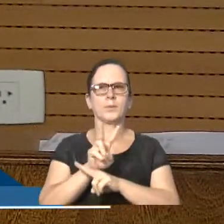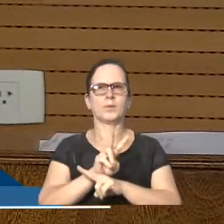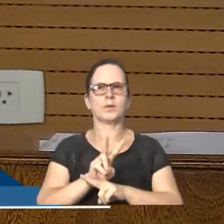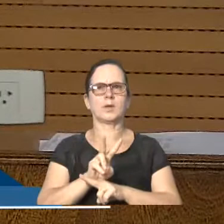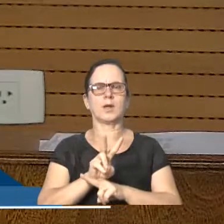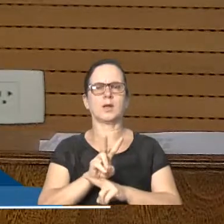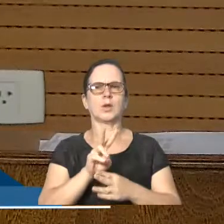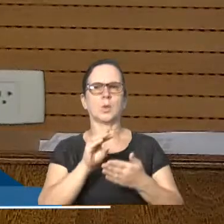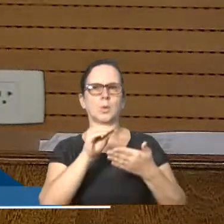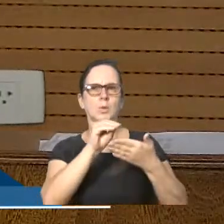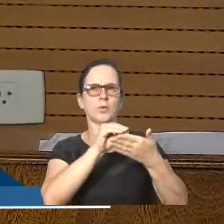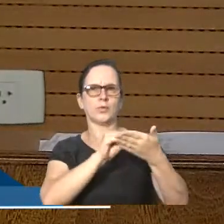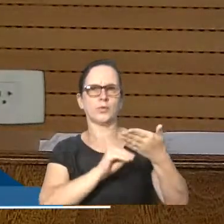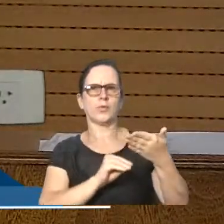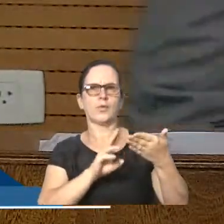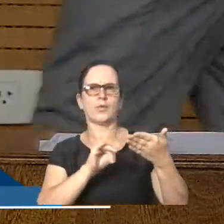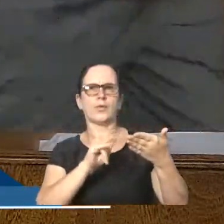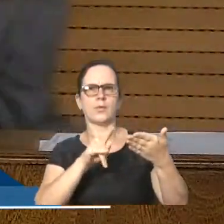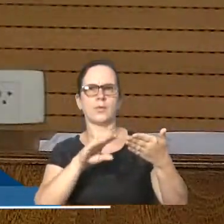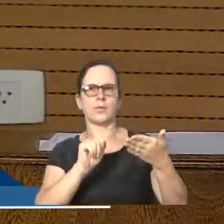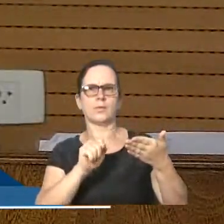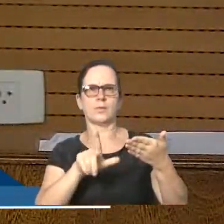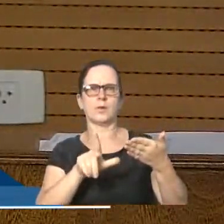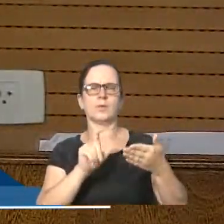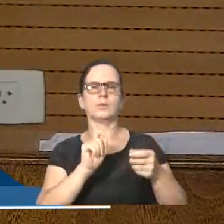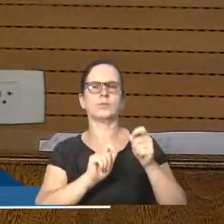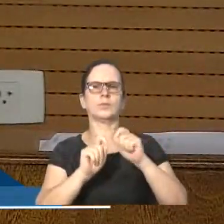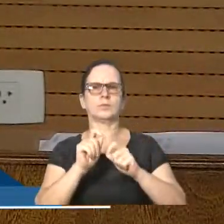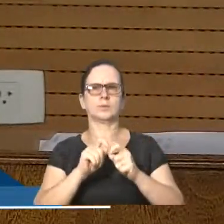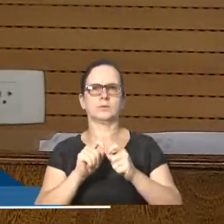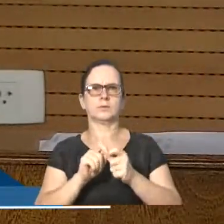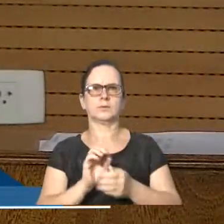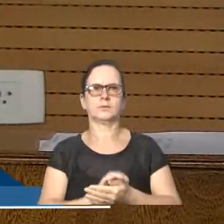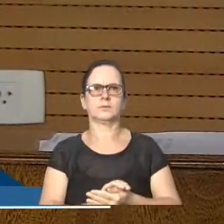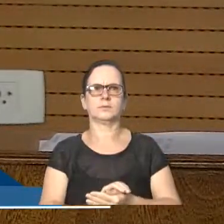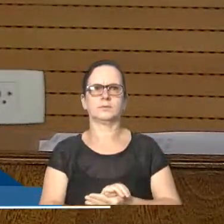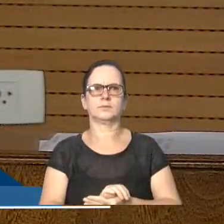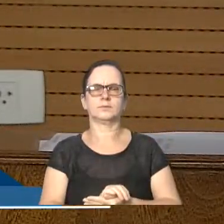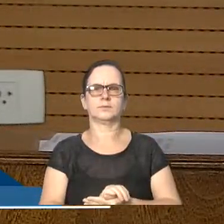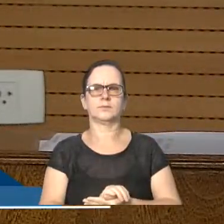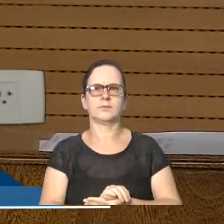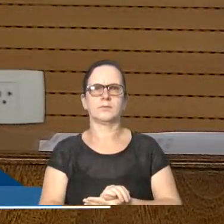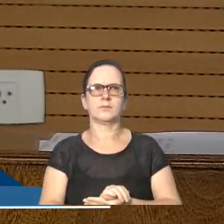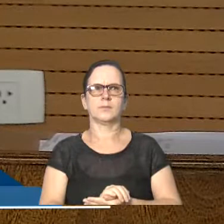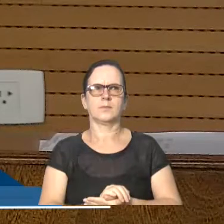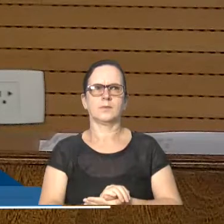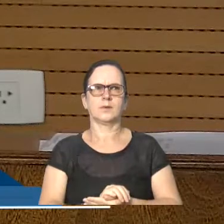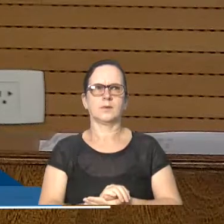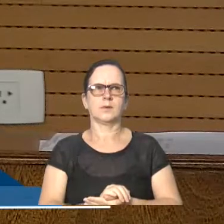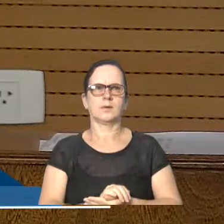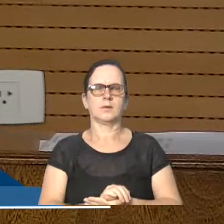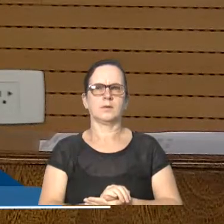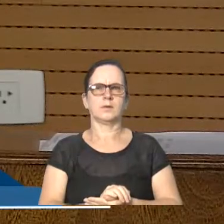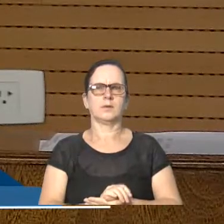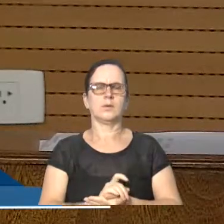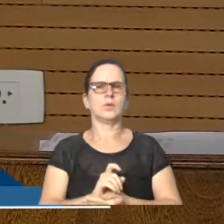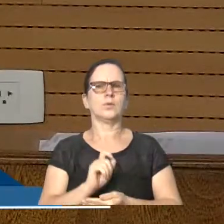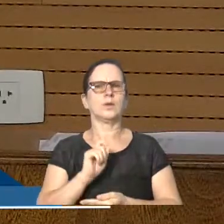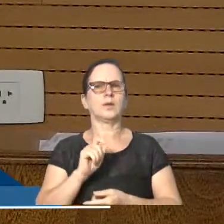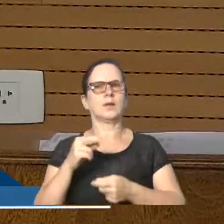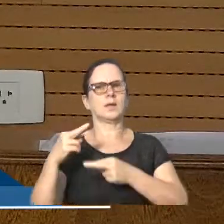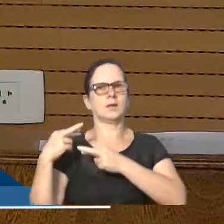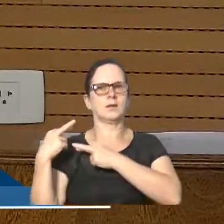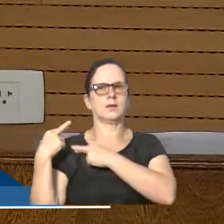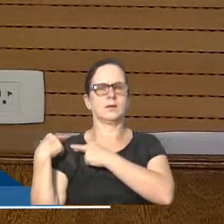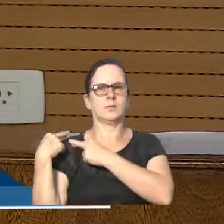formais e materiais da proposição de que se trata. No que concerne a competência,